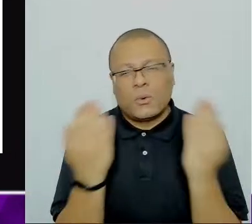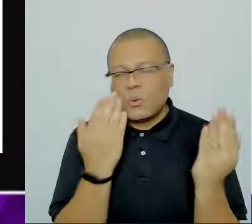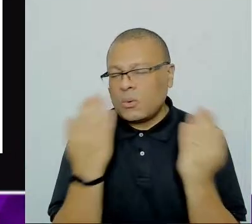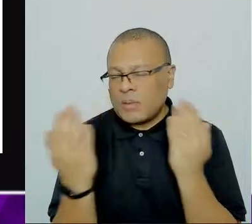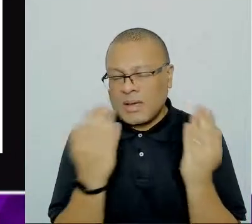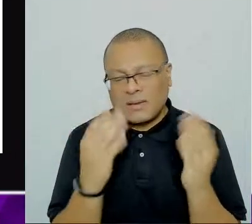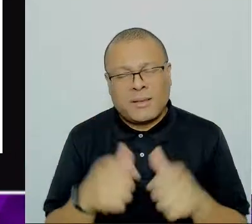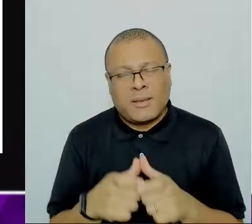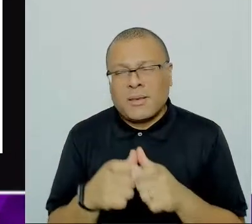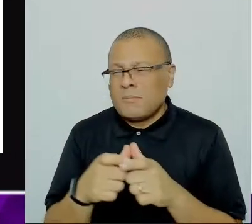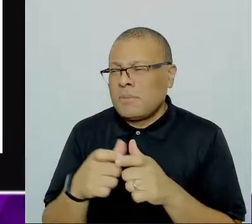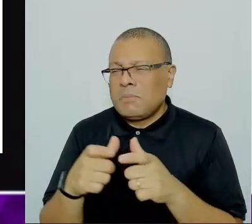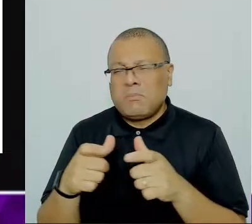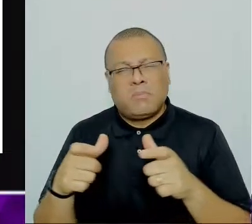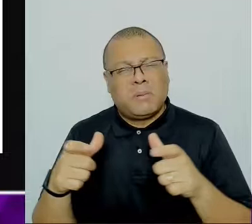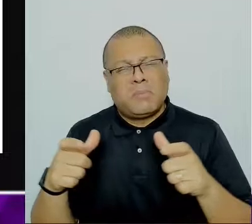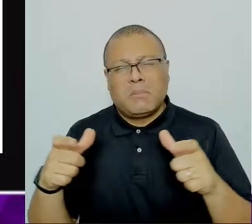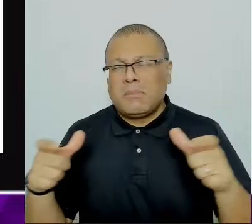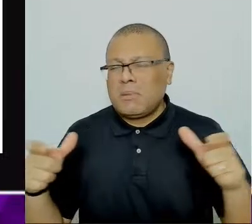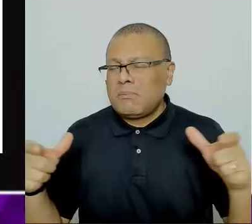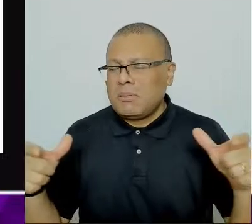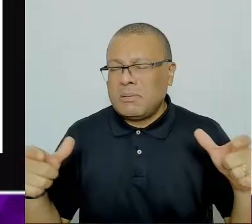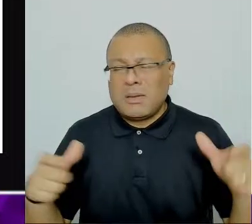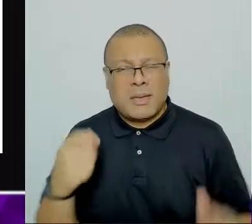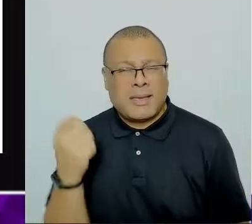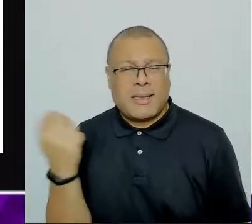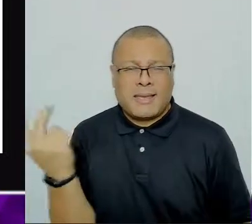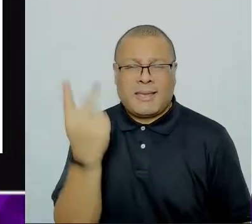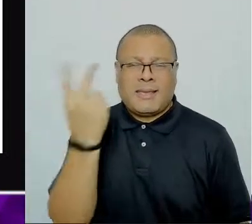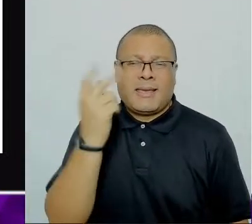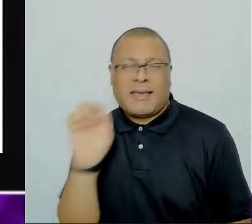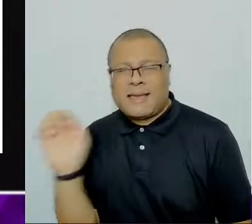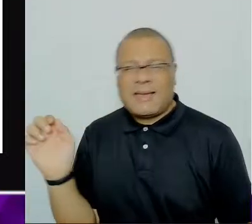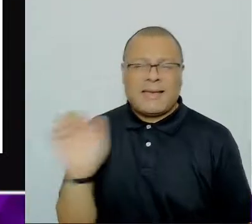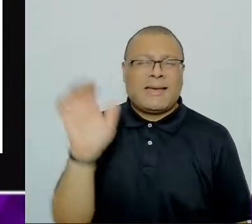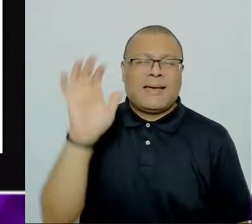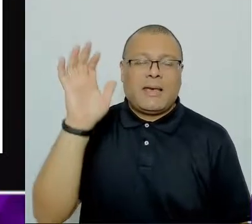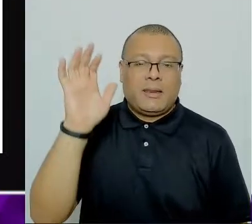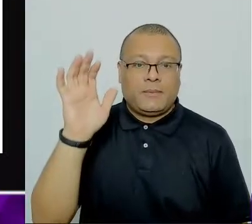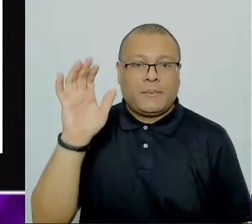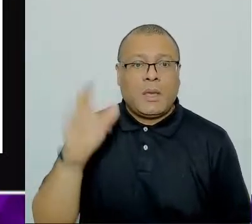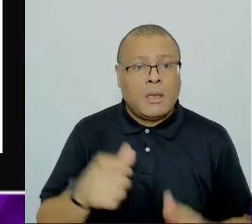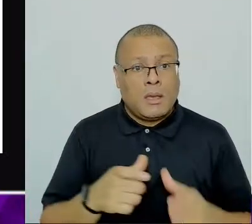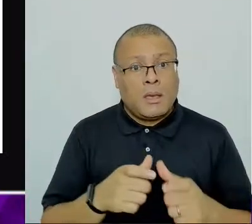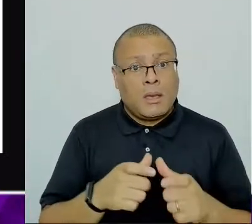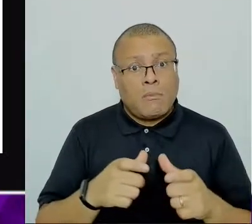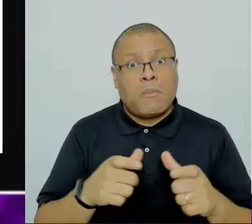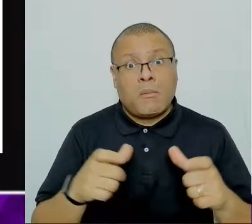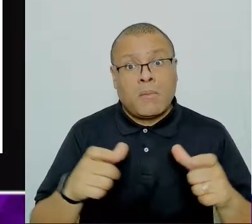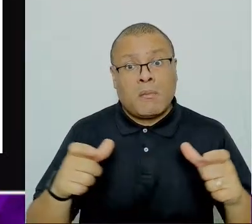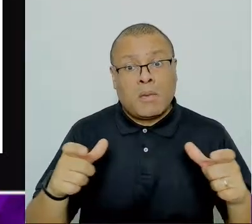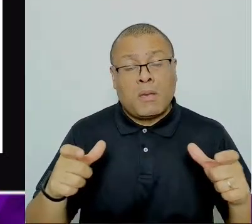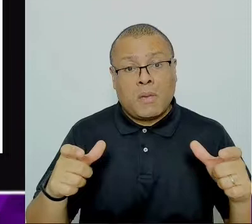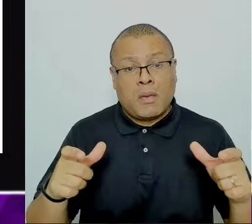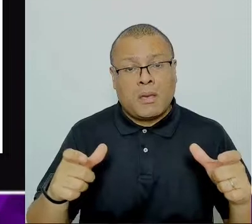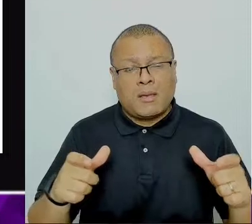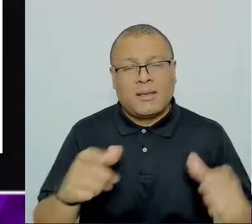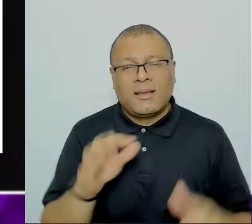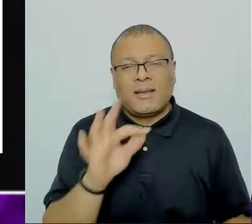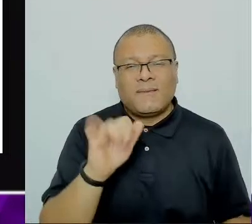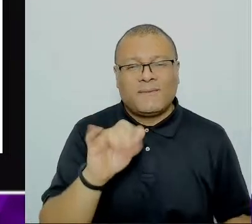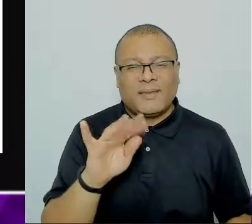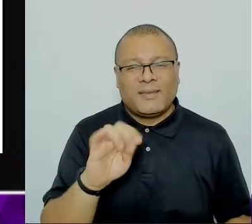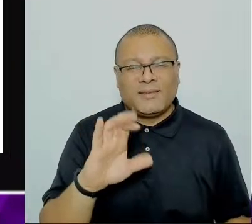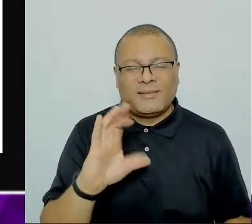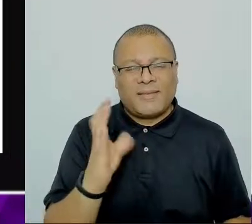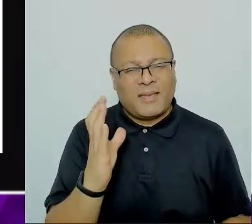tem unicórnios aí no mundo. Com esse crescimento, né, das fintechs, a gente está falando também